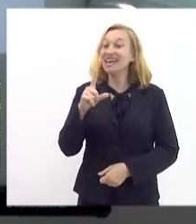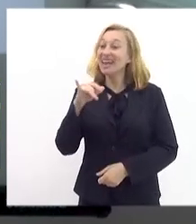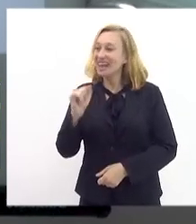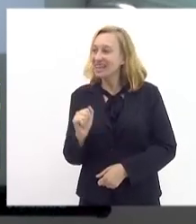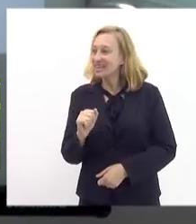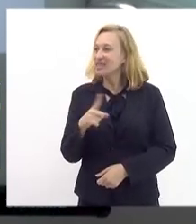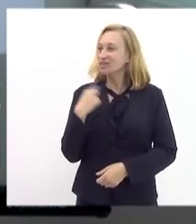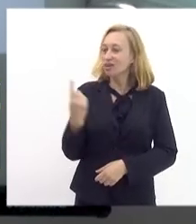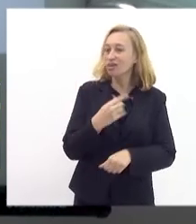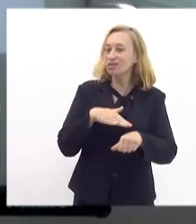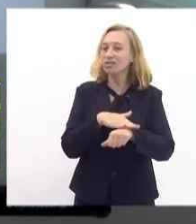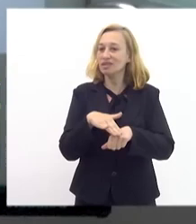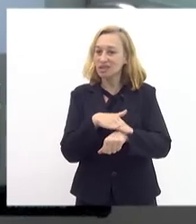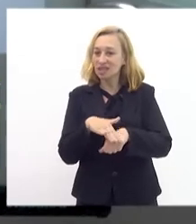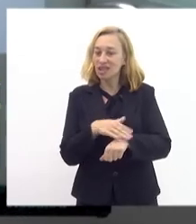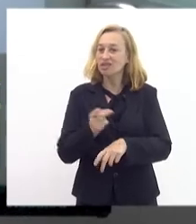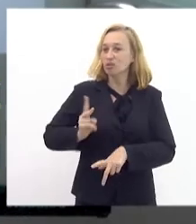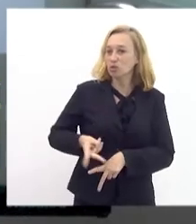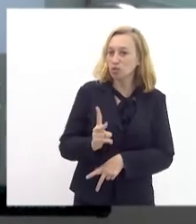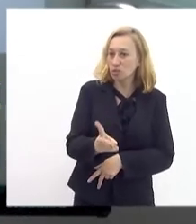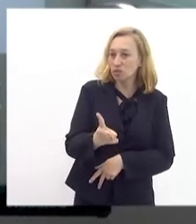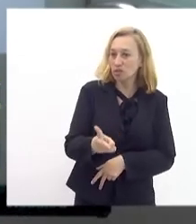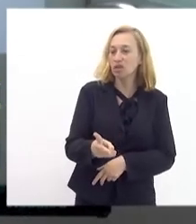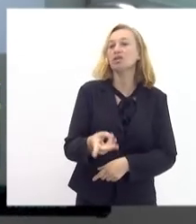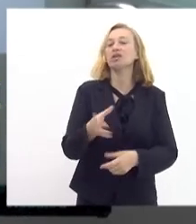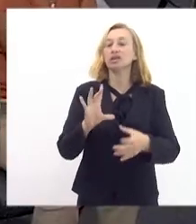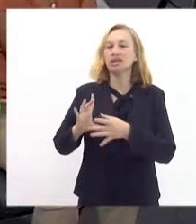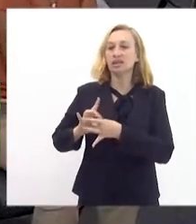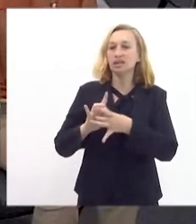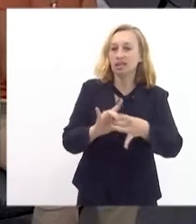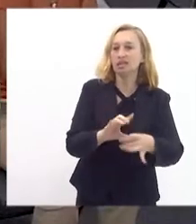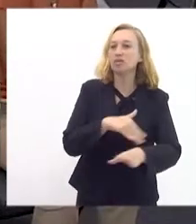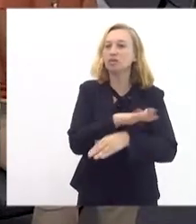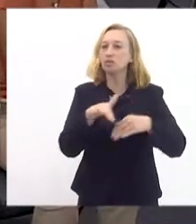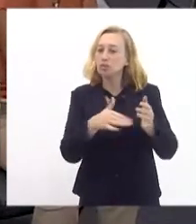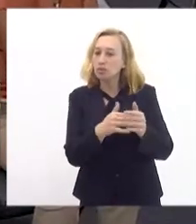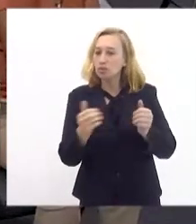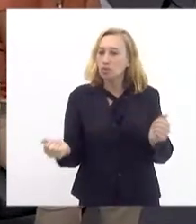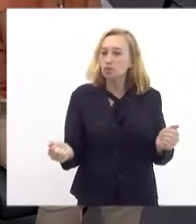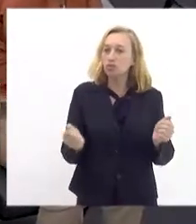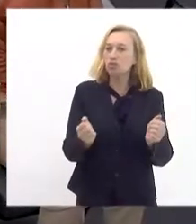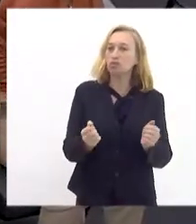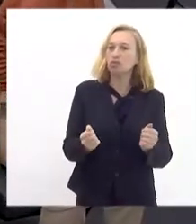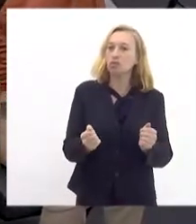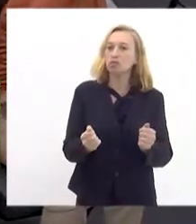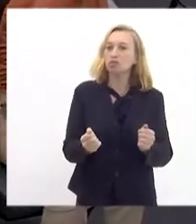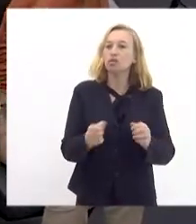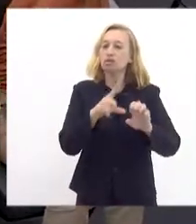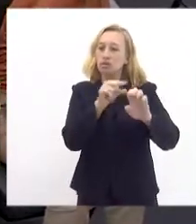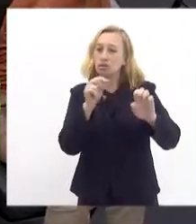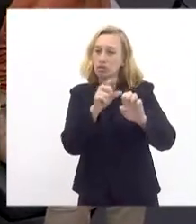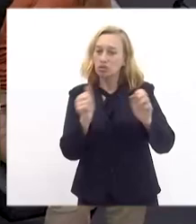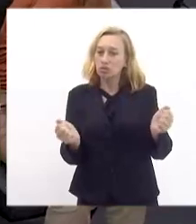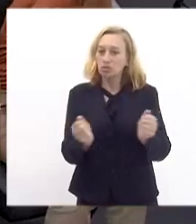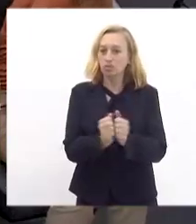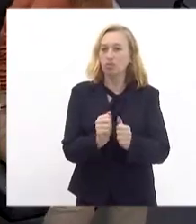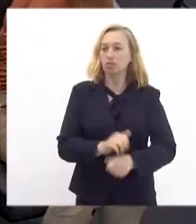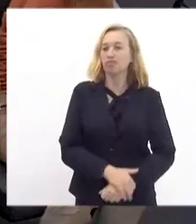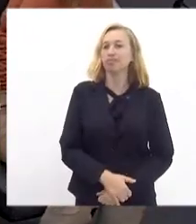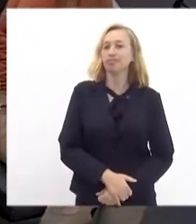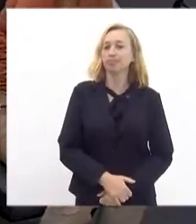estamos conversando e vamos continuar essa interação com todos envolvidos no empreendimento